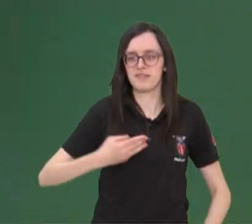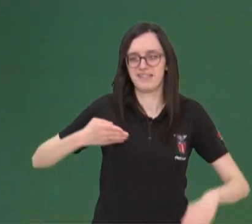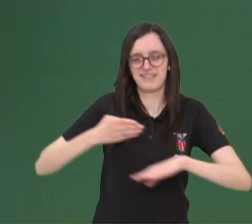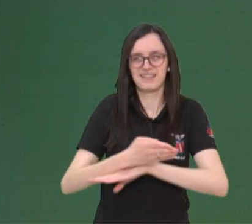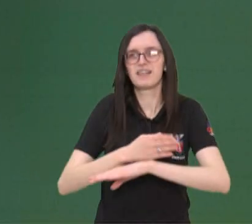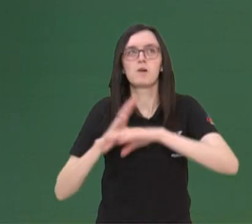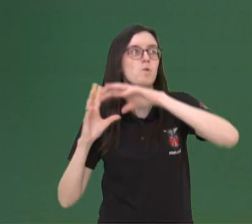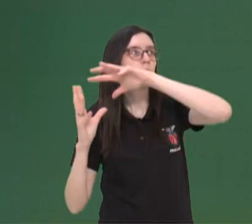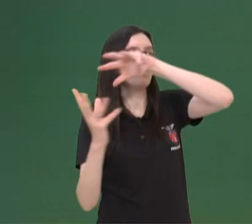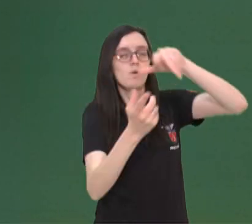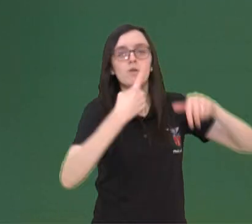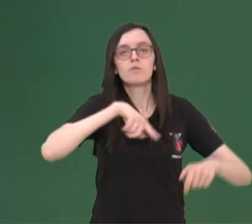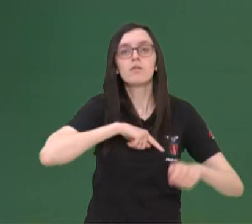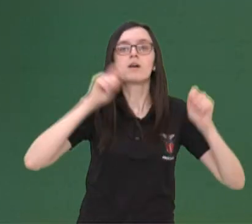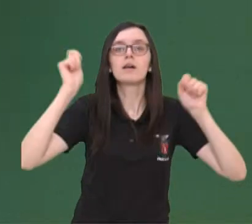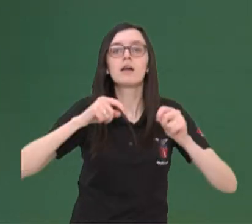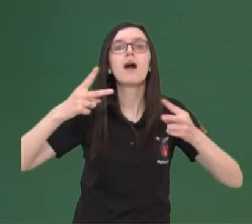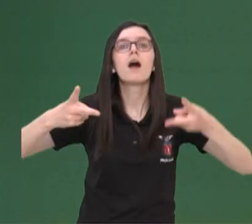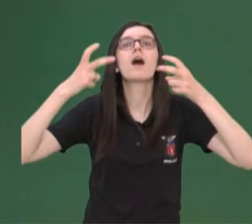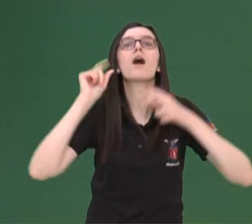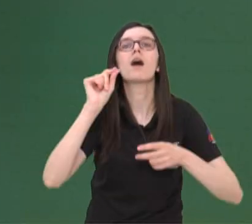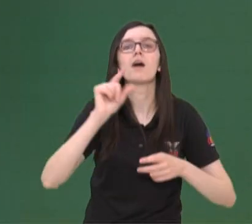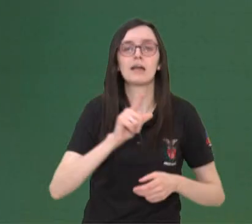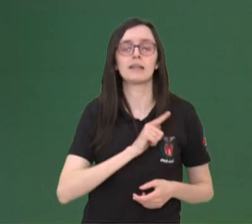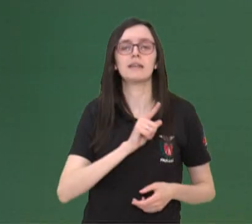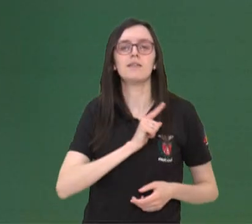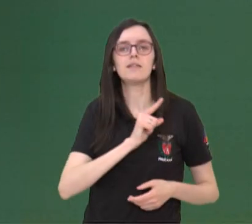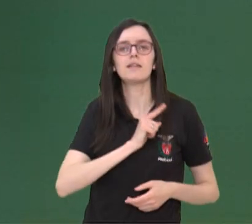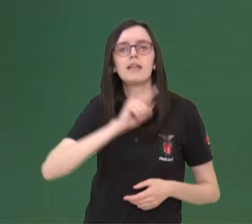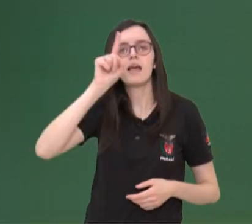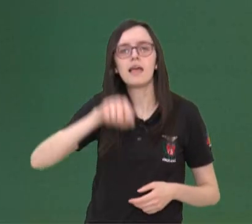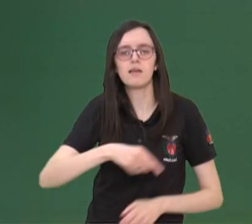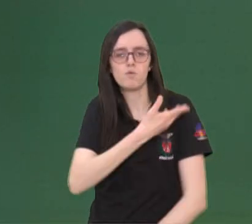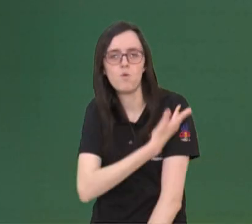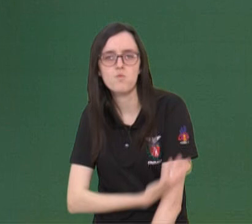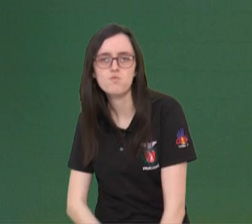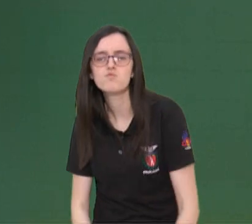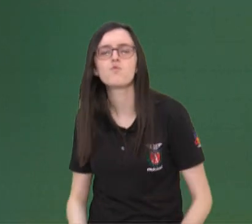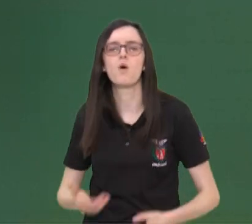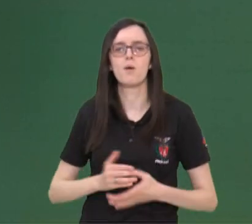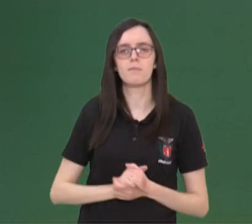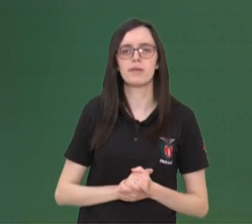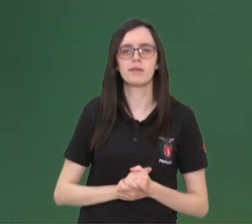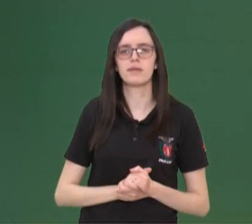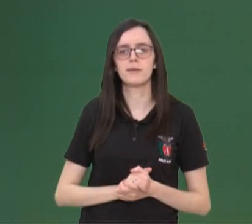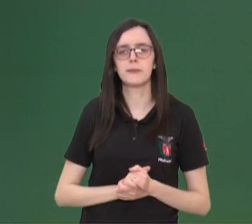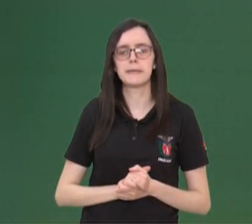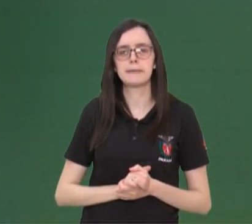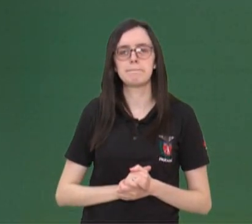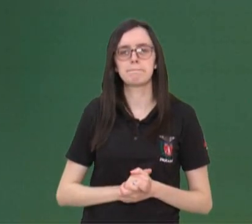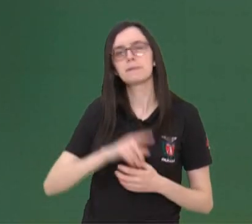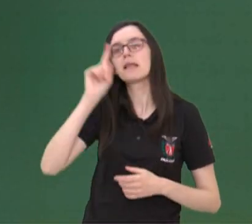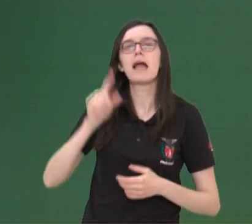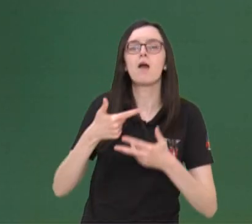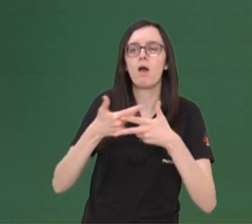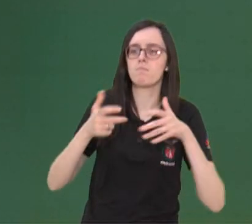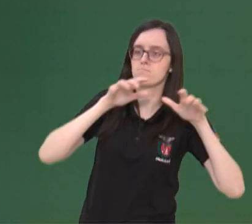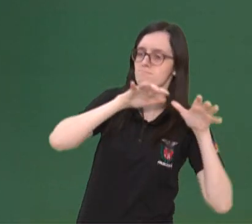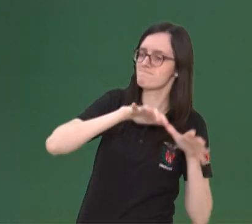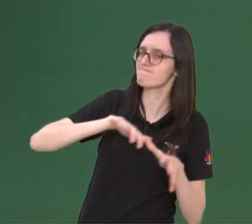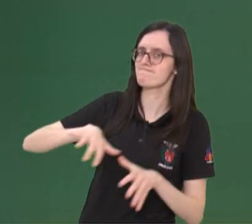inseridos, nós podemos perceber aí que existem costumes que são deixados de